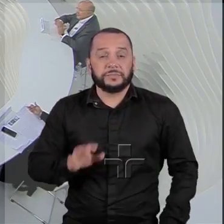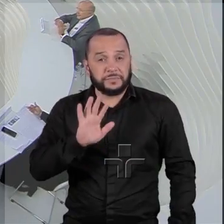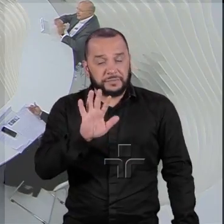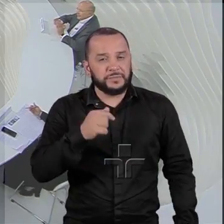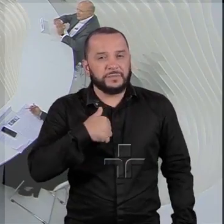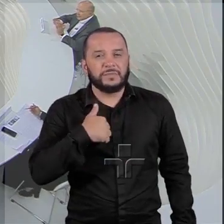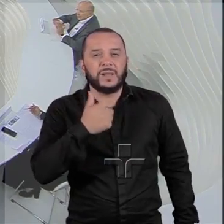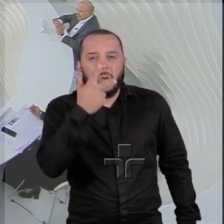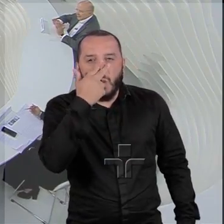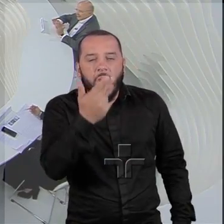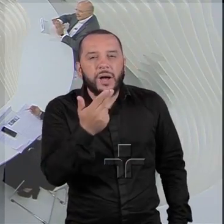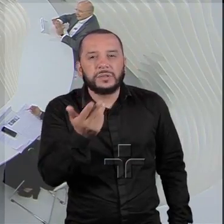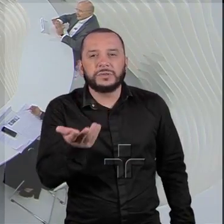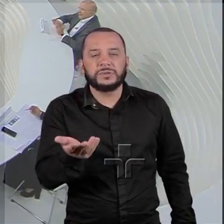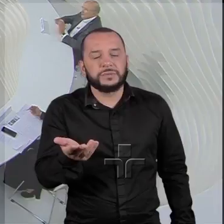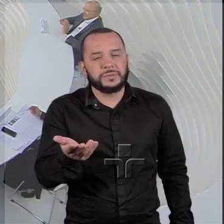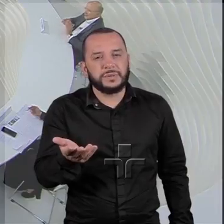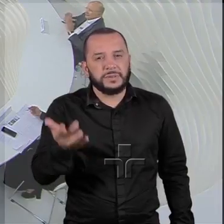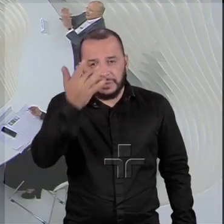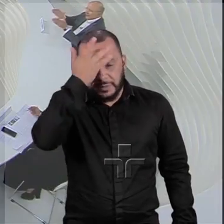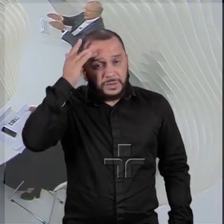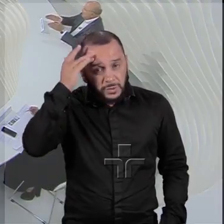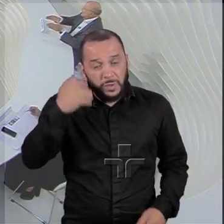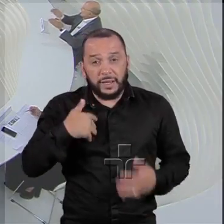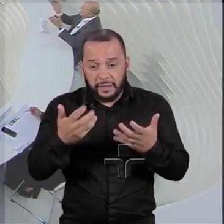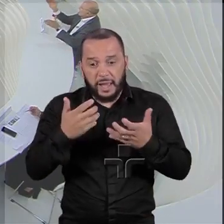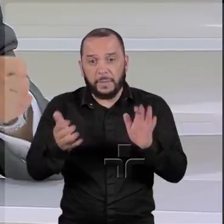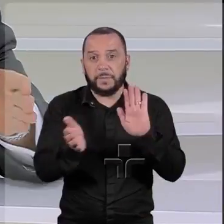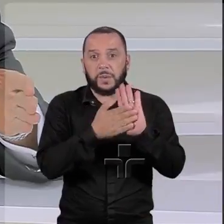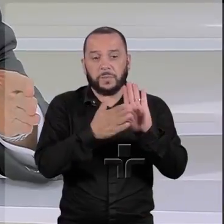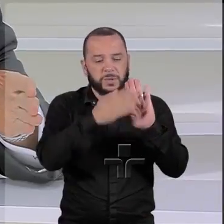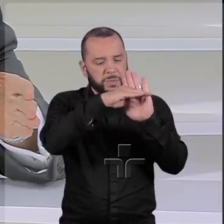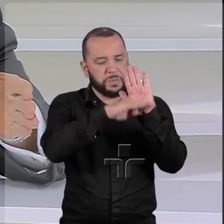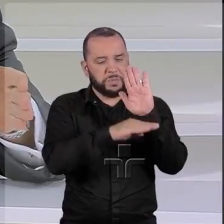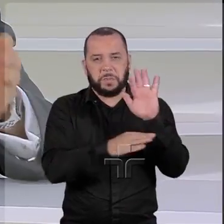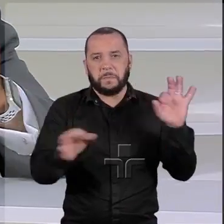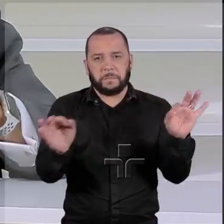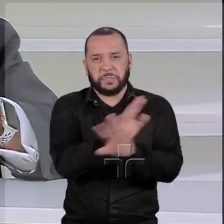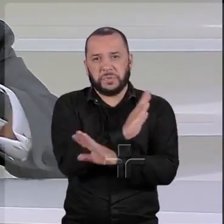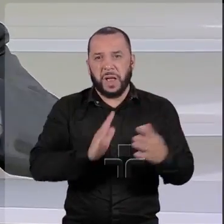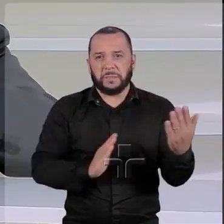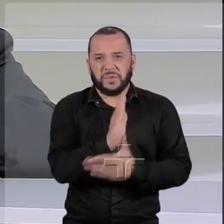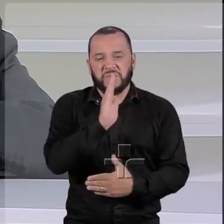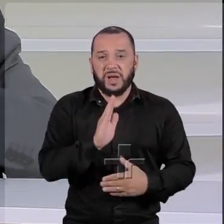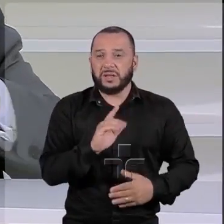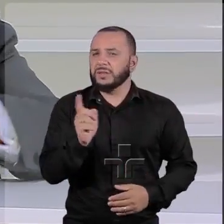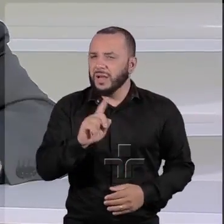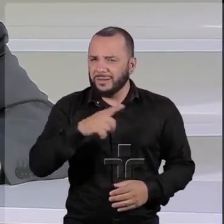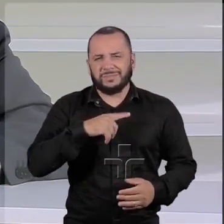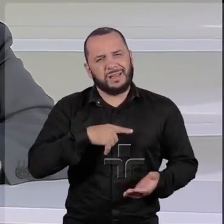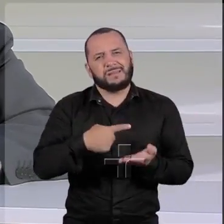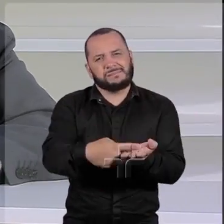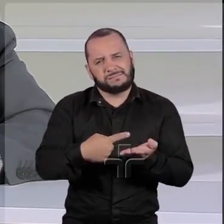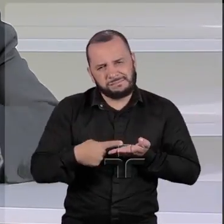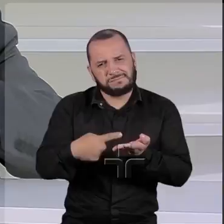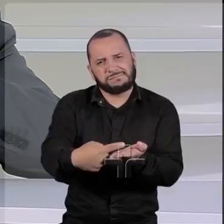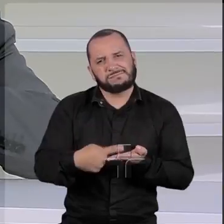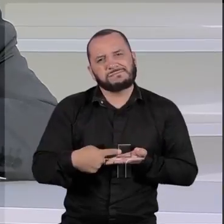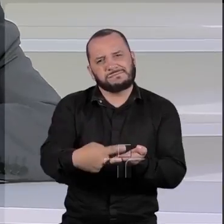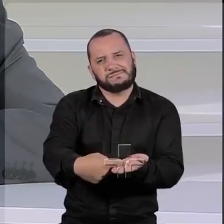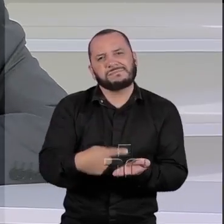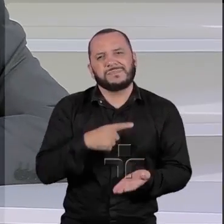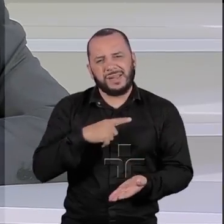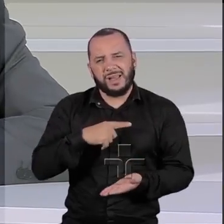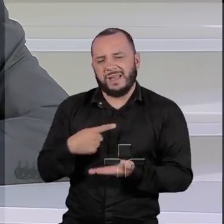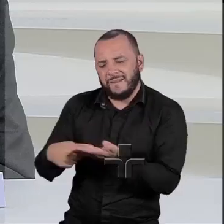Eu acho que ninguém está esperando que a proposta que for para o Congresso é aquela que vai ser aprovada. Claro. Vai ter negociação, vai ter recuo, não é?